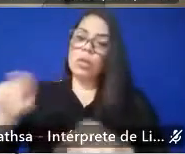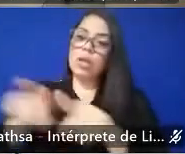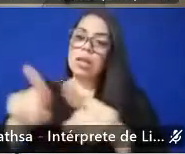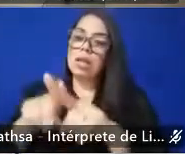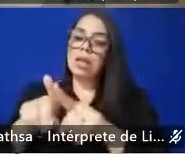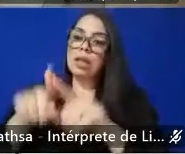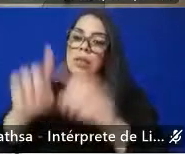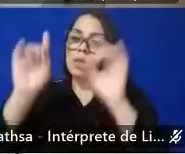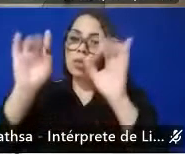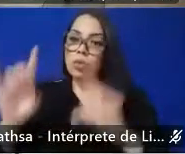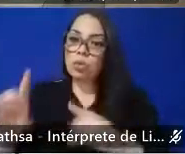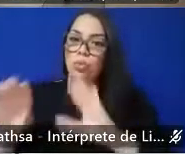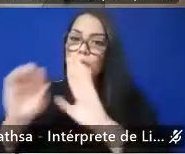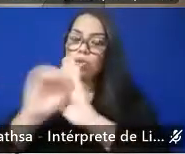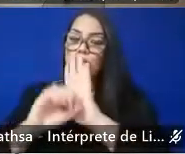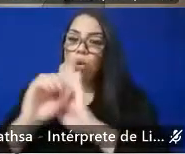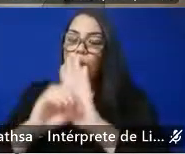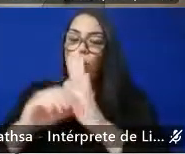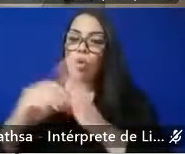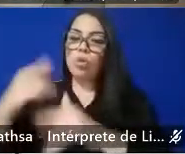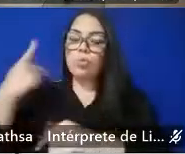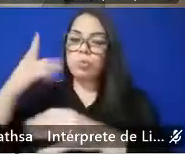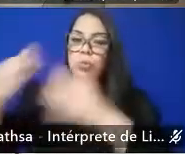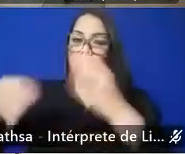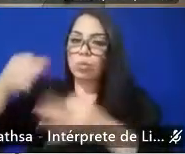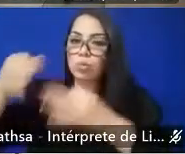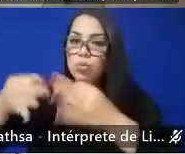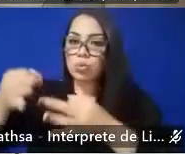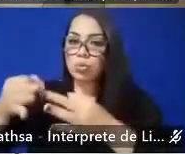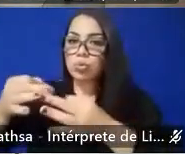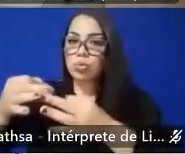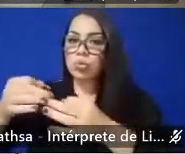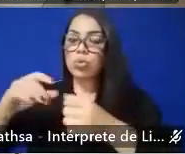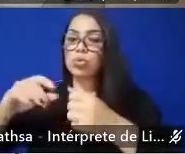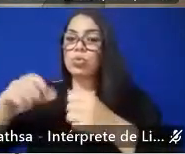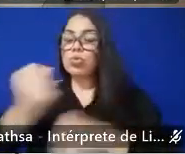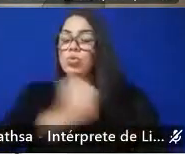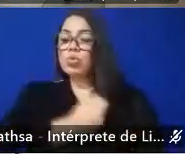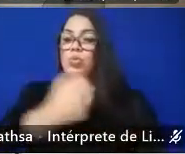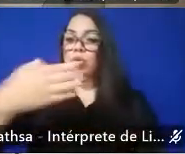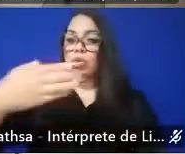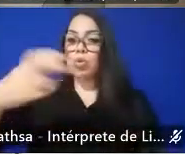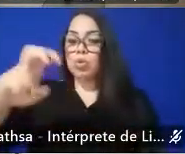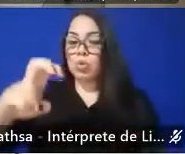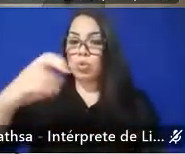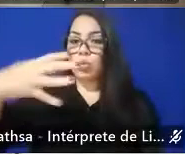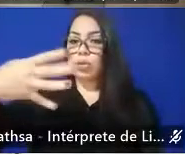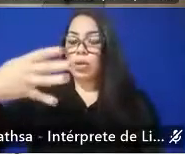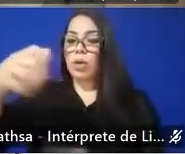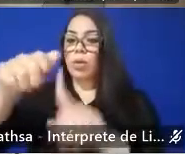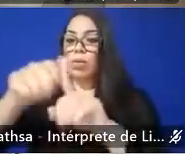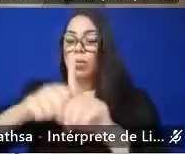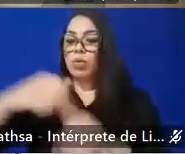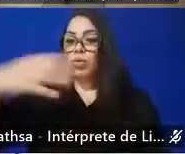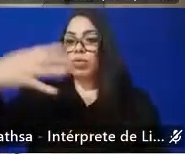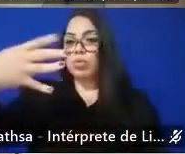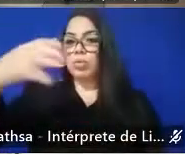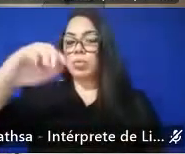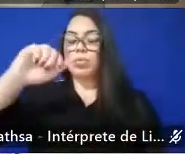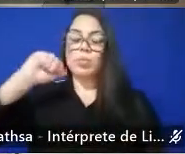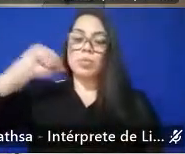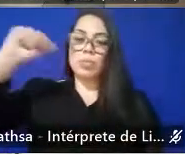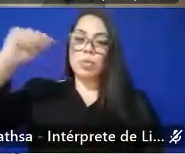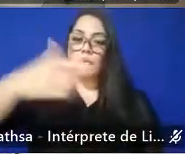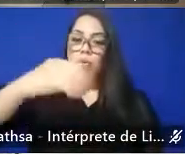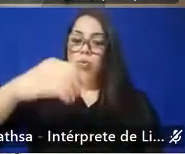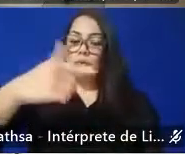do colégio de Procuradores de Justiça número 54 de quatro de abril de 2022 e para